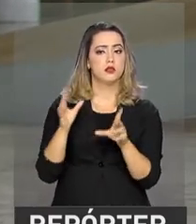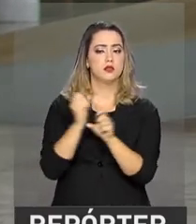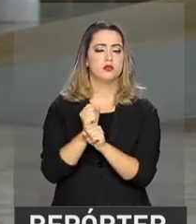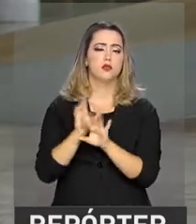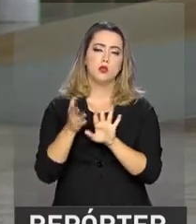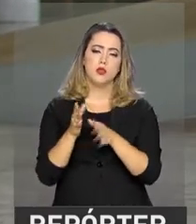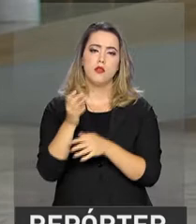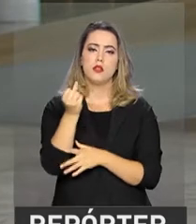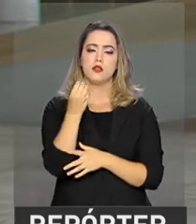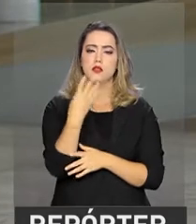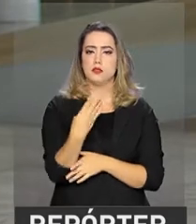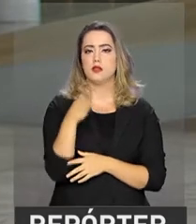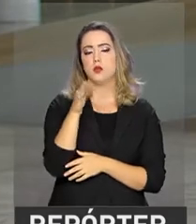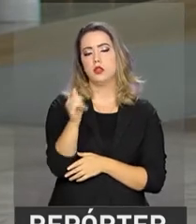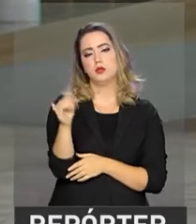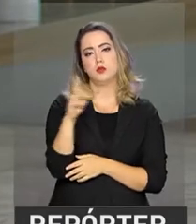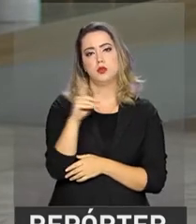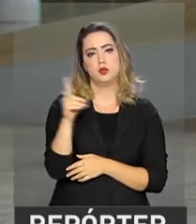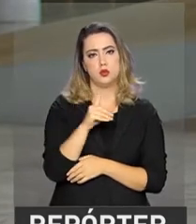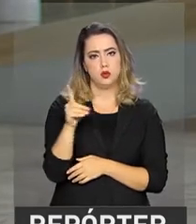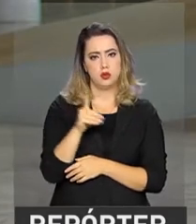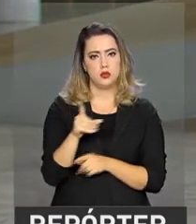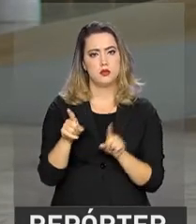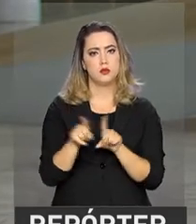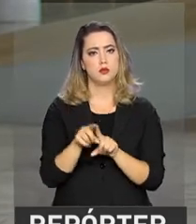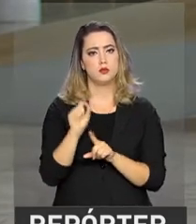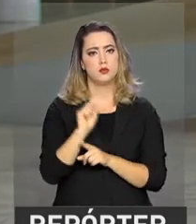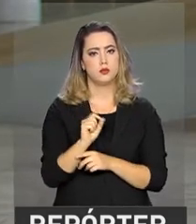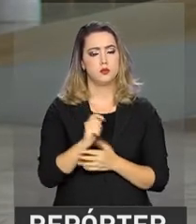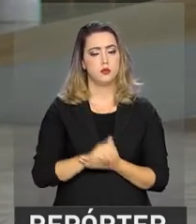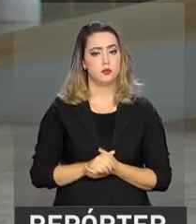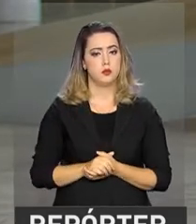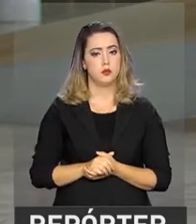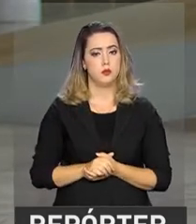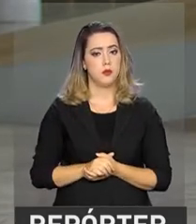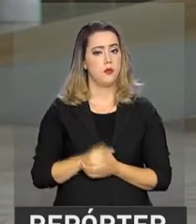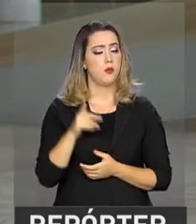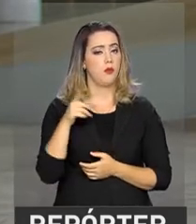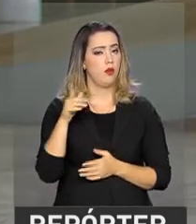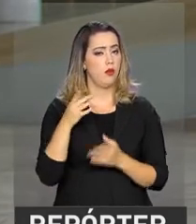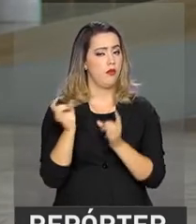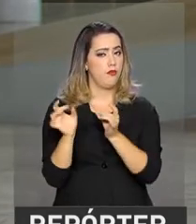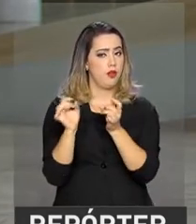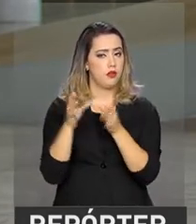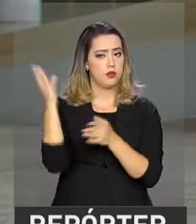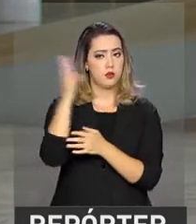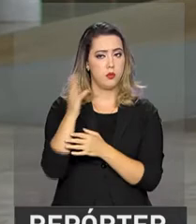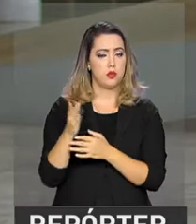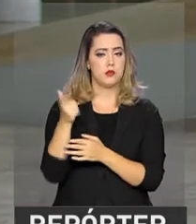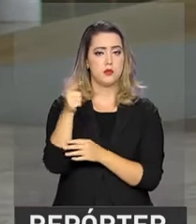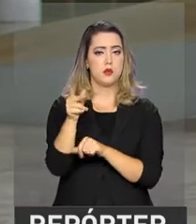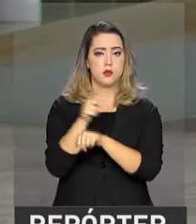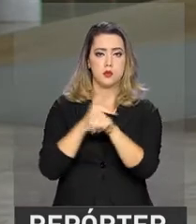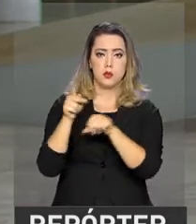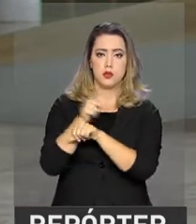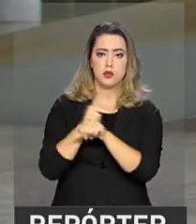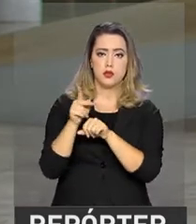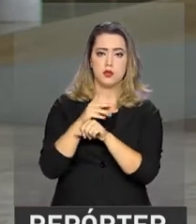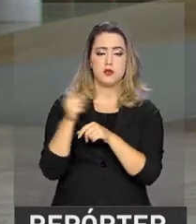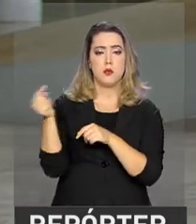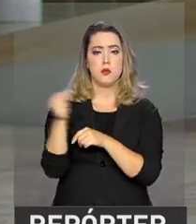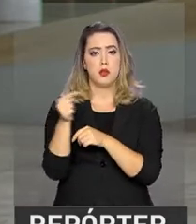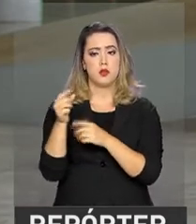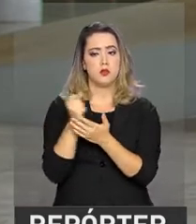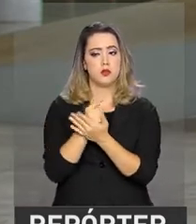64 milhões e 750 milhões de dólares em vendas do brasil para o exterior subtraindo